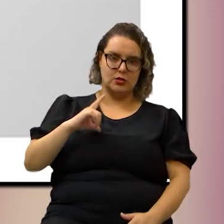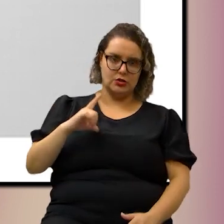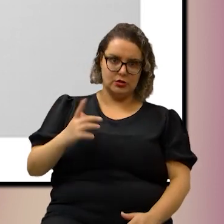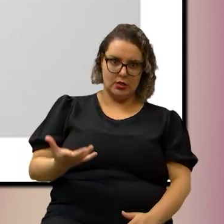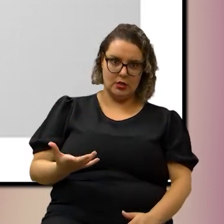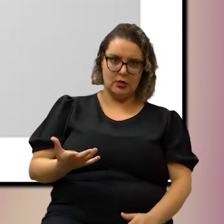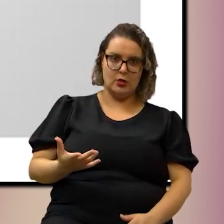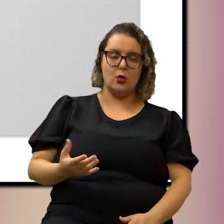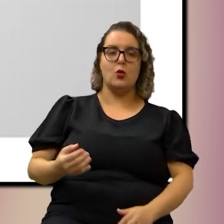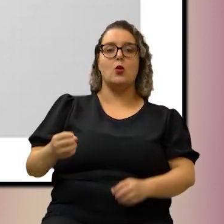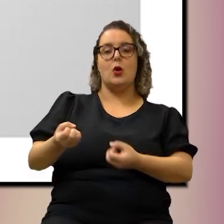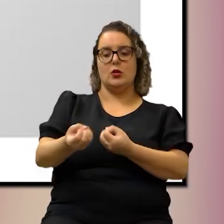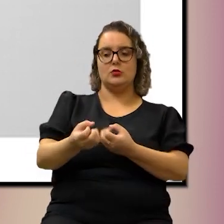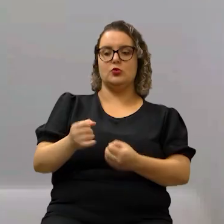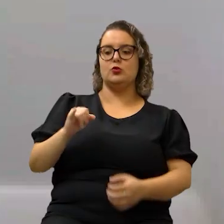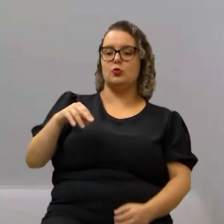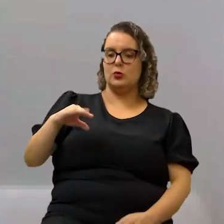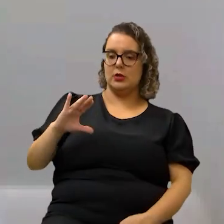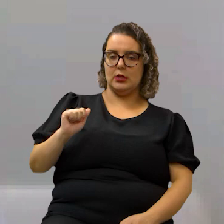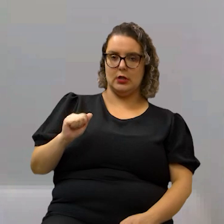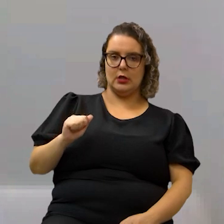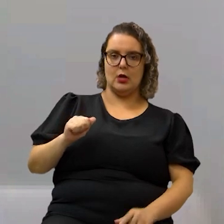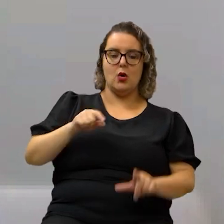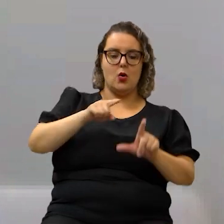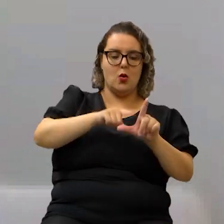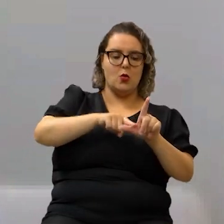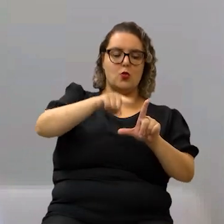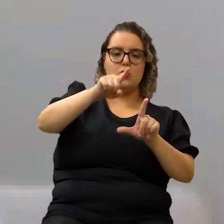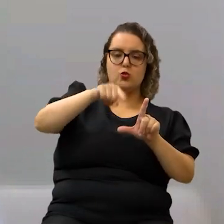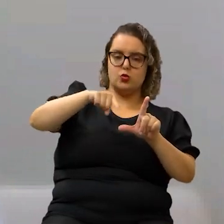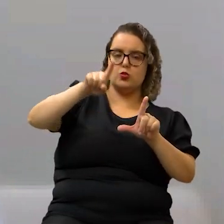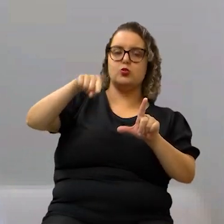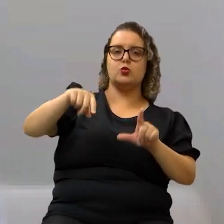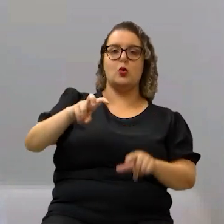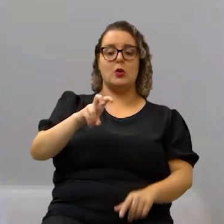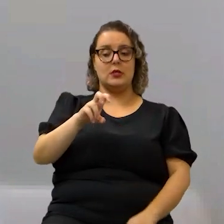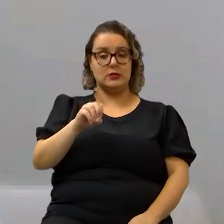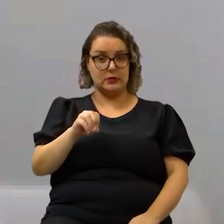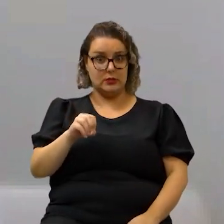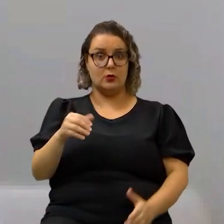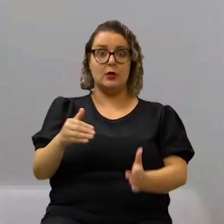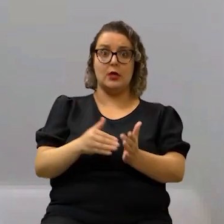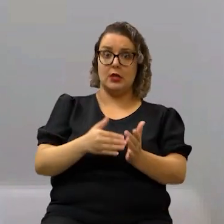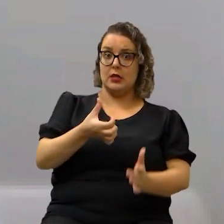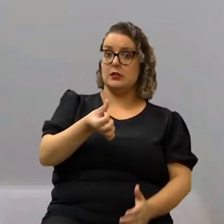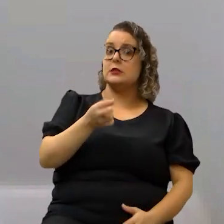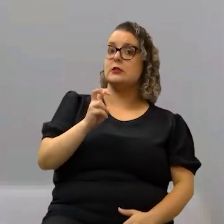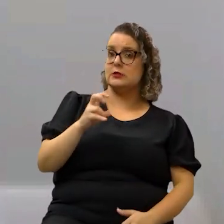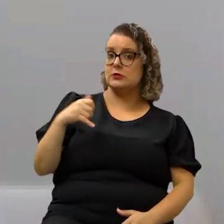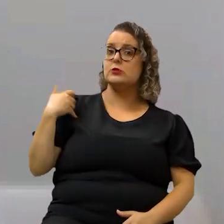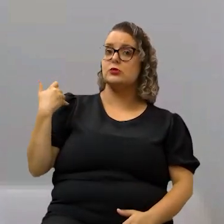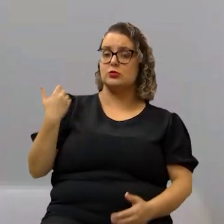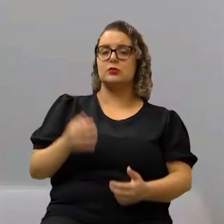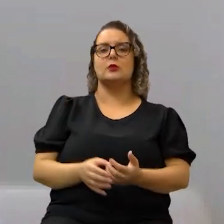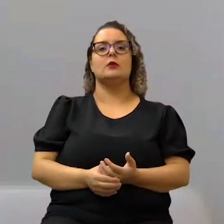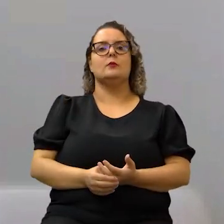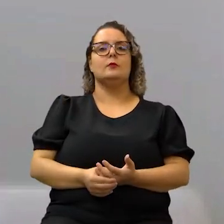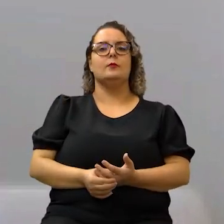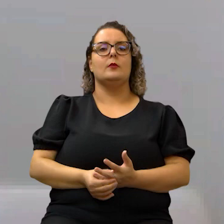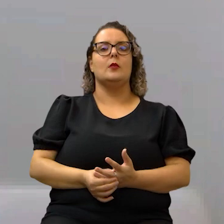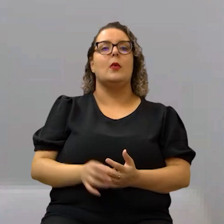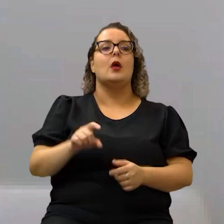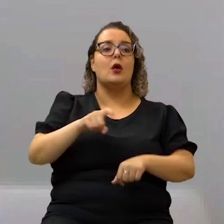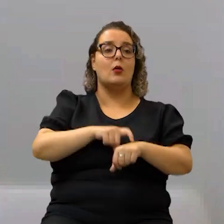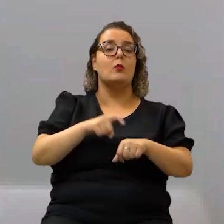de mama. Os dados do INCA mostram até um pico entre 50 e 65 anos. Então, esse